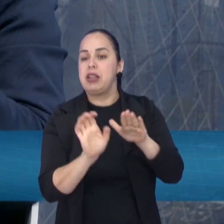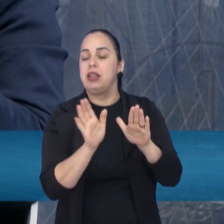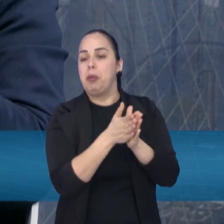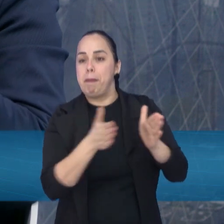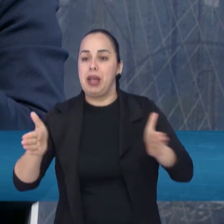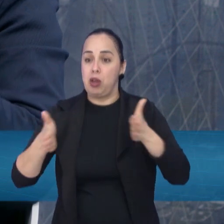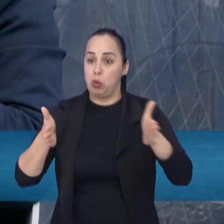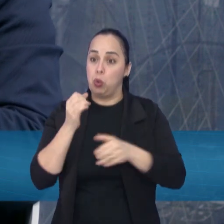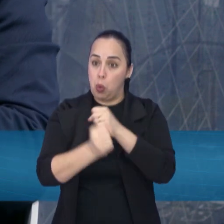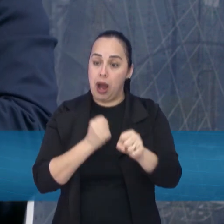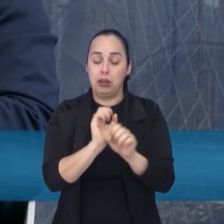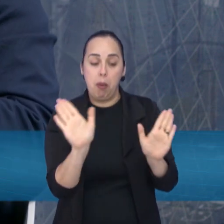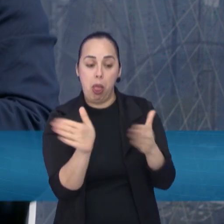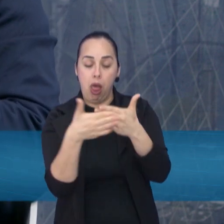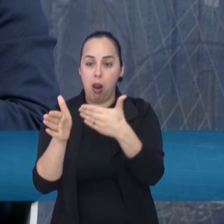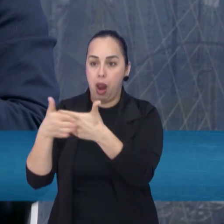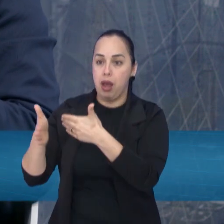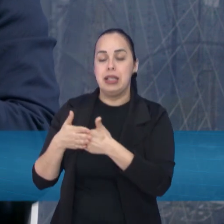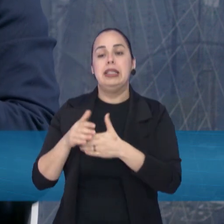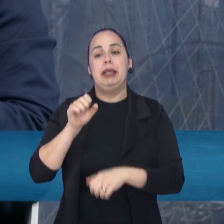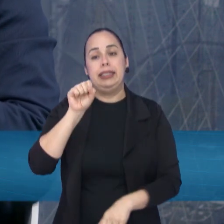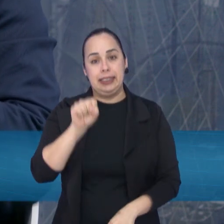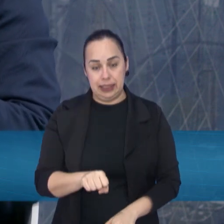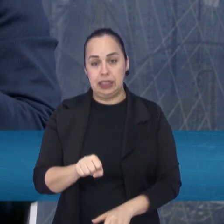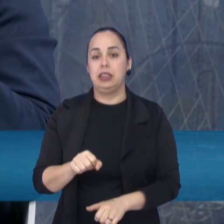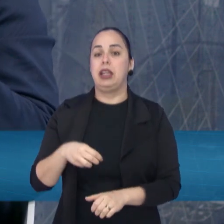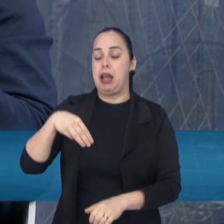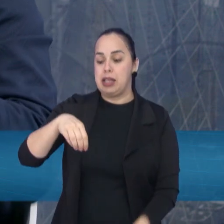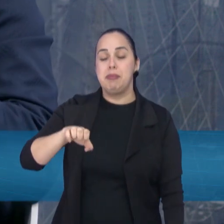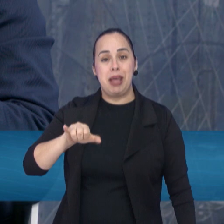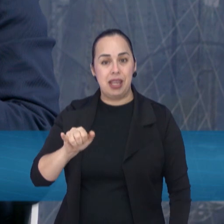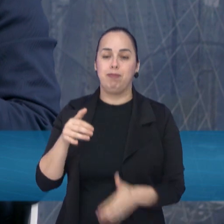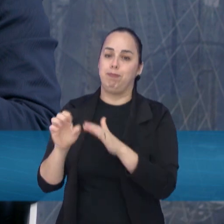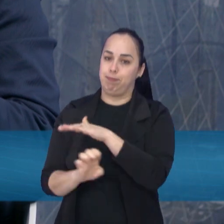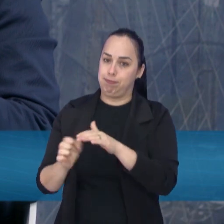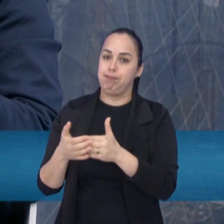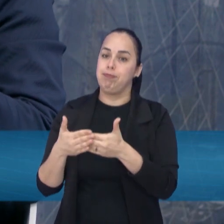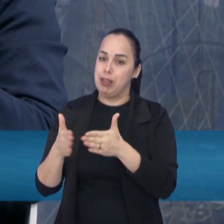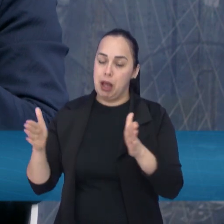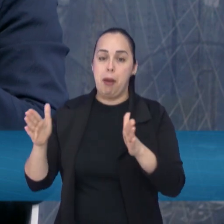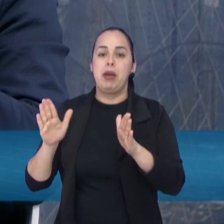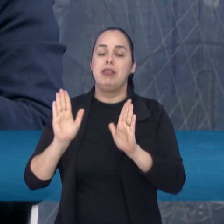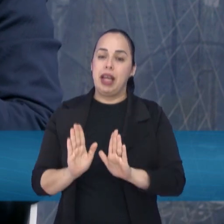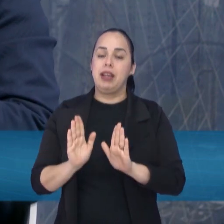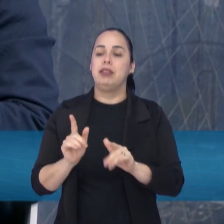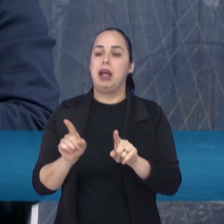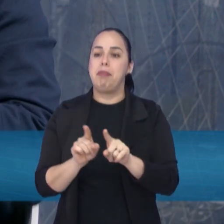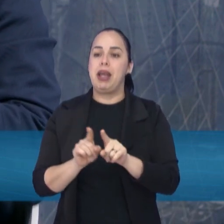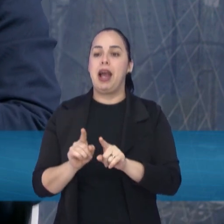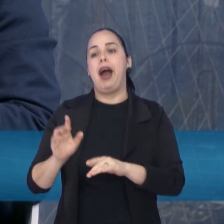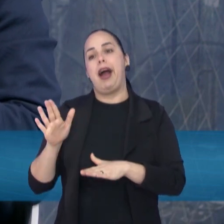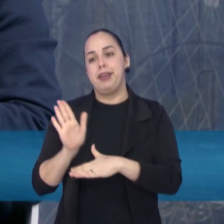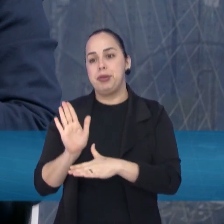vem crescendo sim o número de pessoas que se formalizam enquanto MEI, pelos vários motivos que existem. Um deles é porque também amplia a